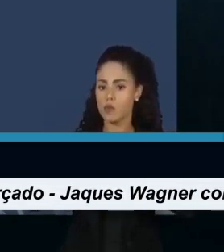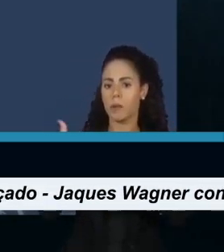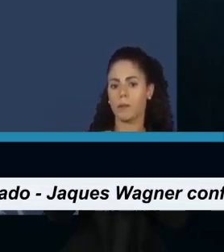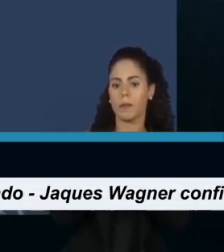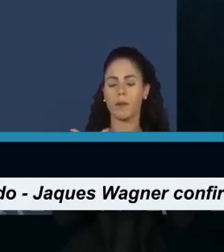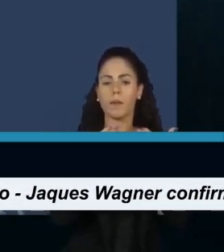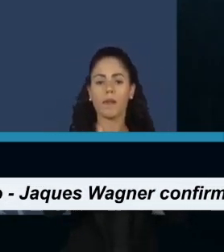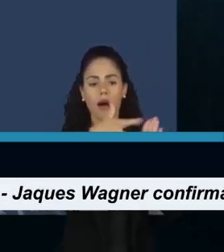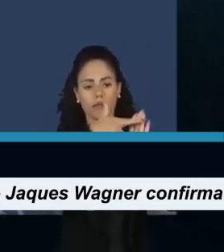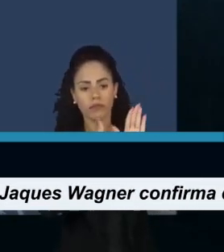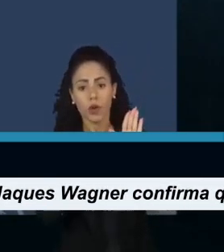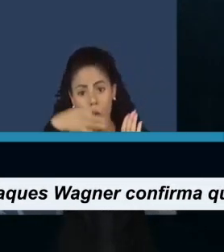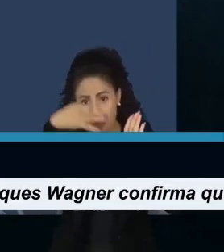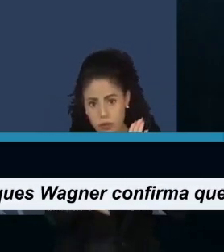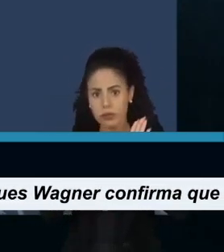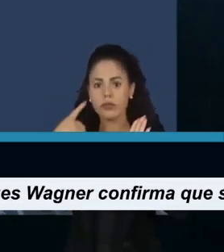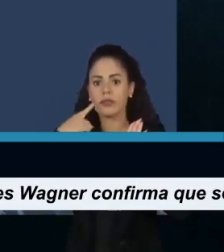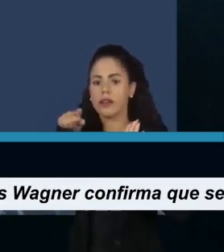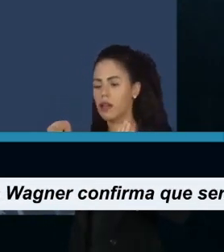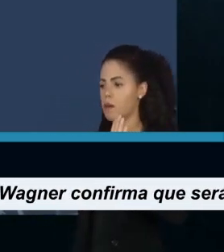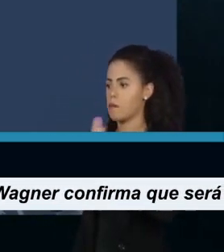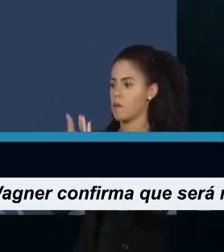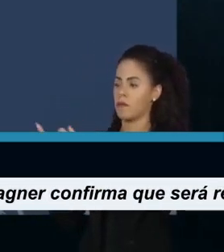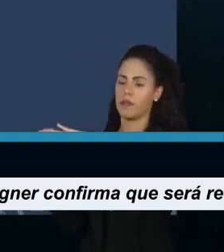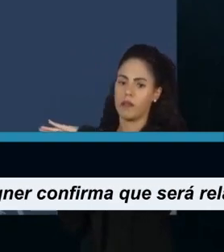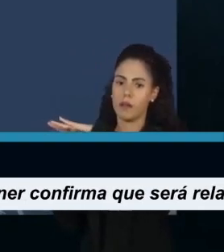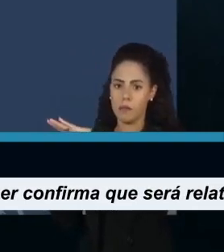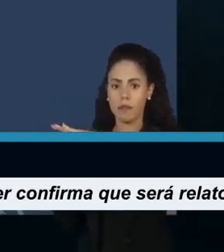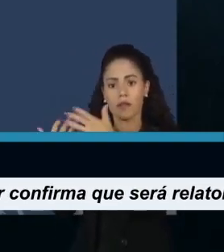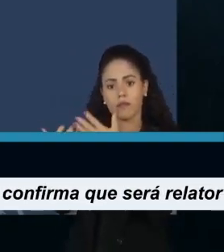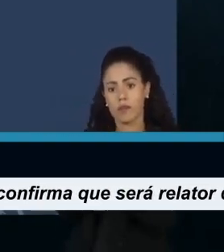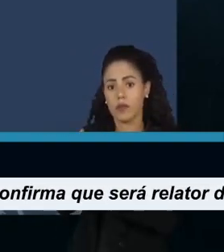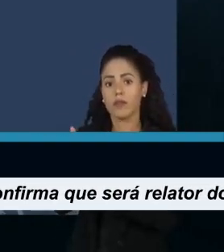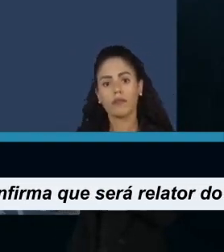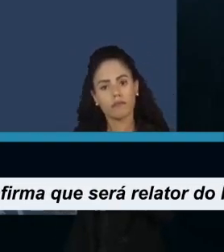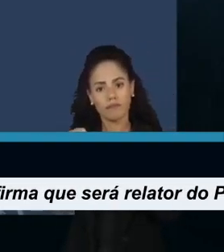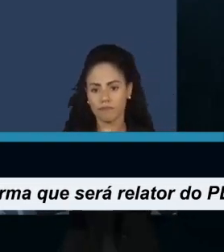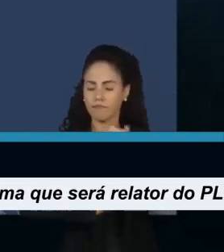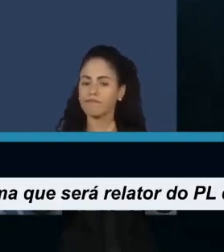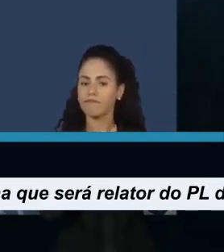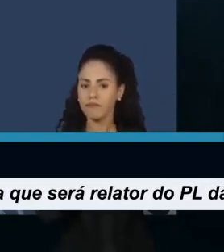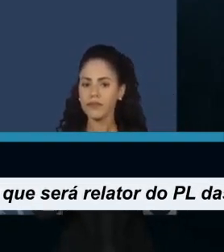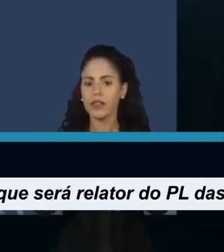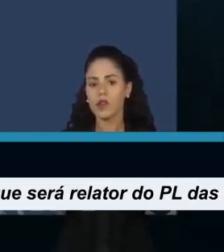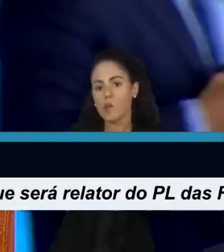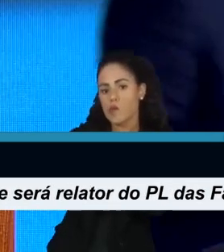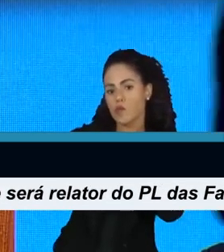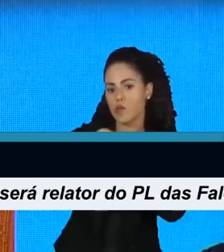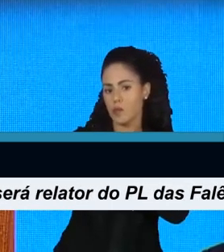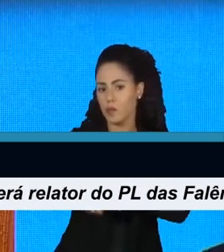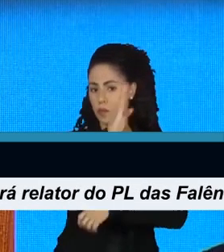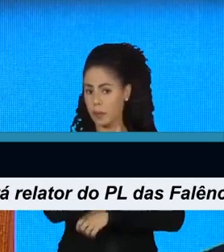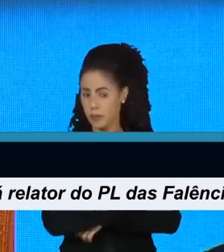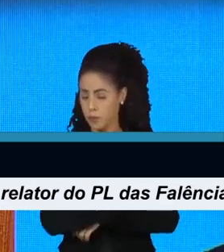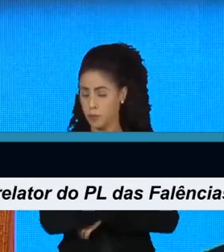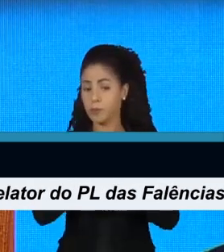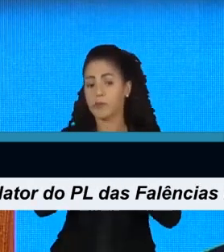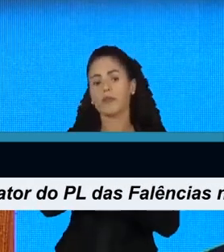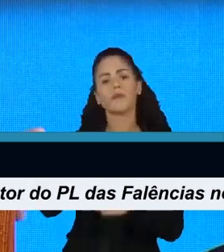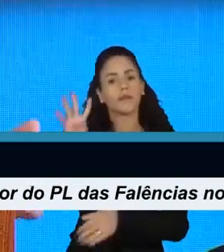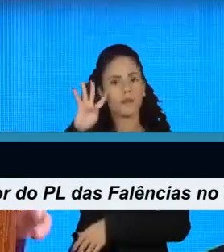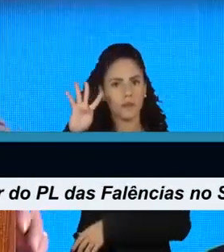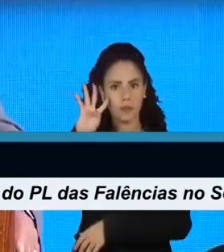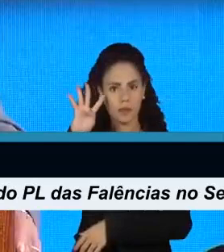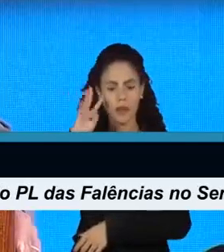estão ordens recebidas pela empresa em desacordo com o Marco Civil da Internet e a Constituição Brasileira. Ainda nesta quarta,